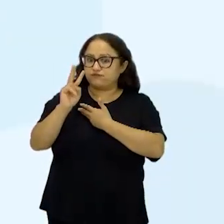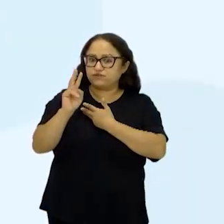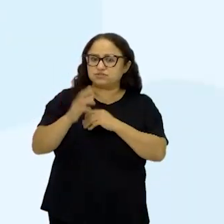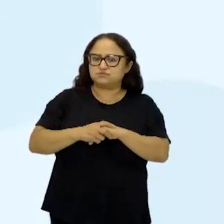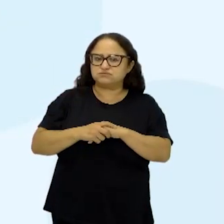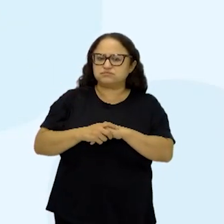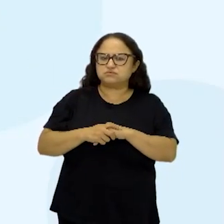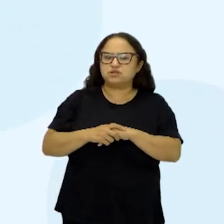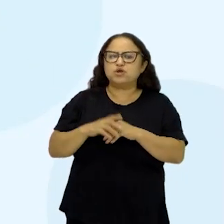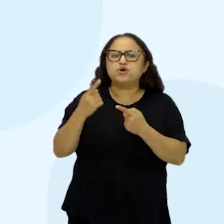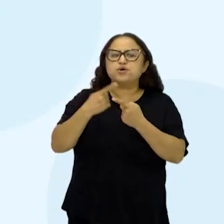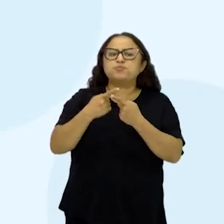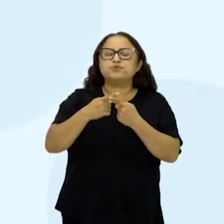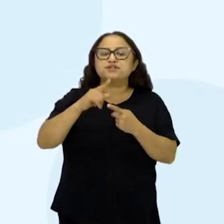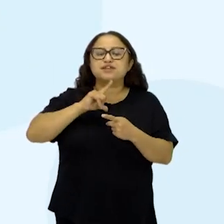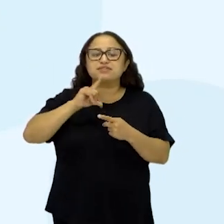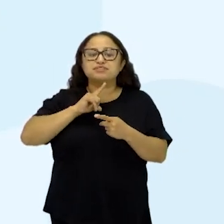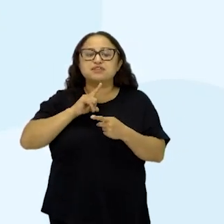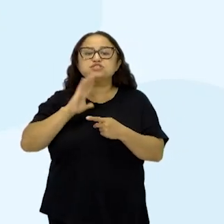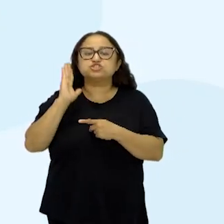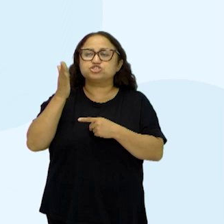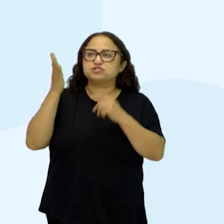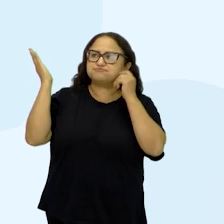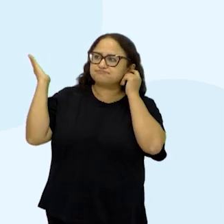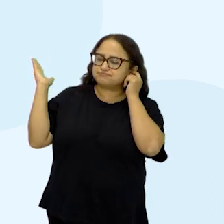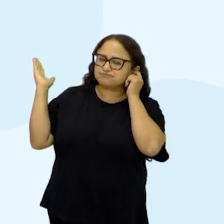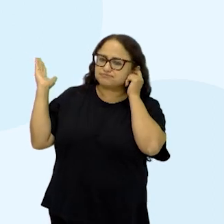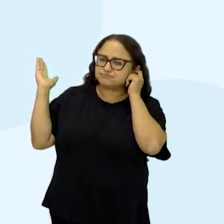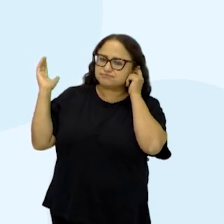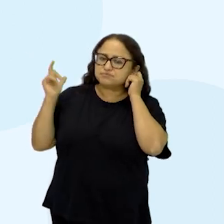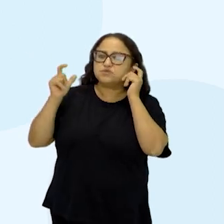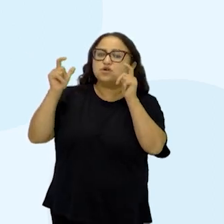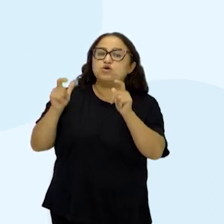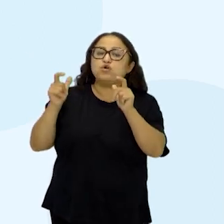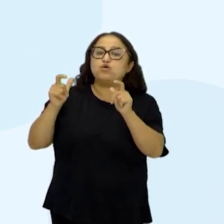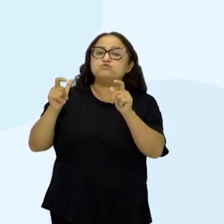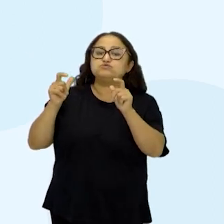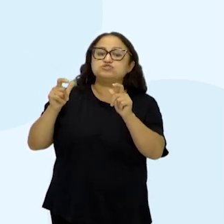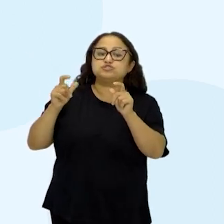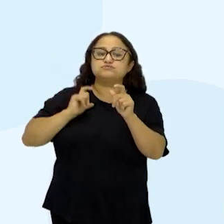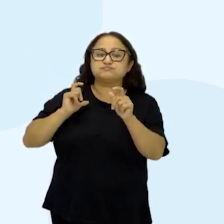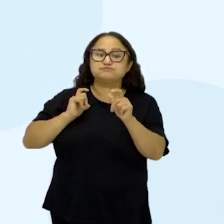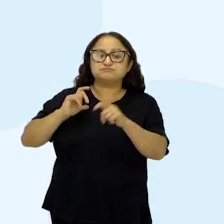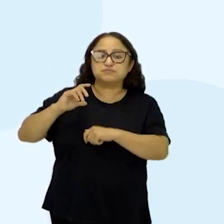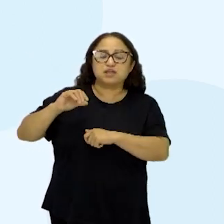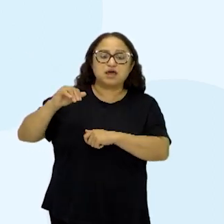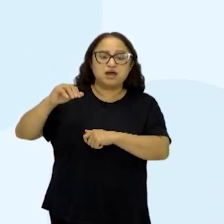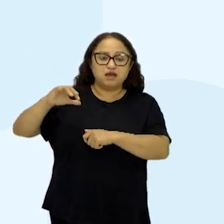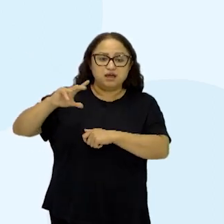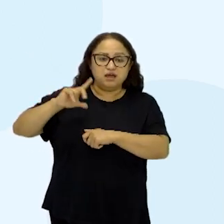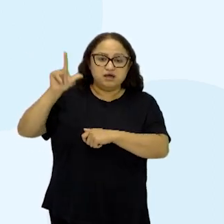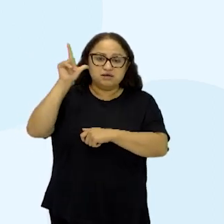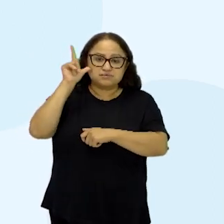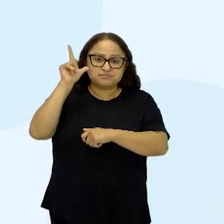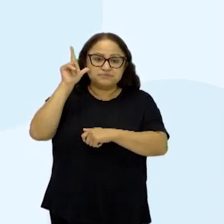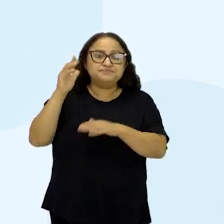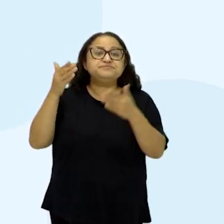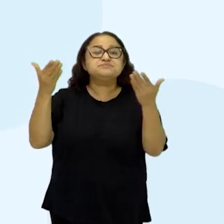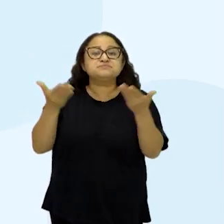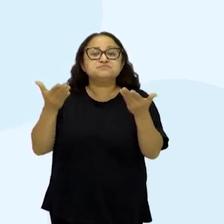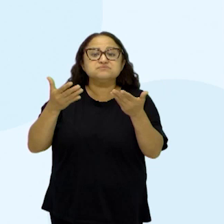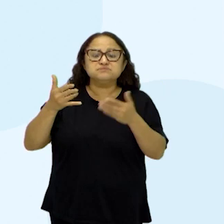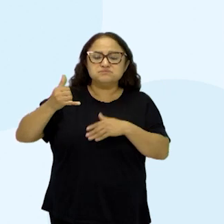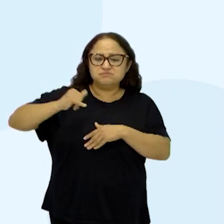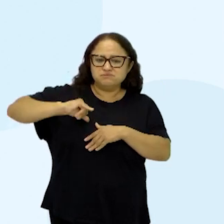ó, porque nós temos um mapa desse continente, onde está Cabo Verde, olha lá aquelas ilhazinhas minúsculas. Guiné-Bissau, olha